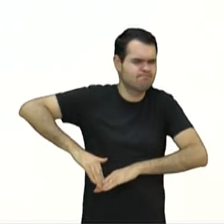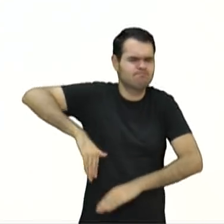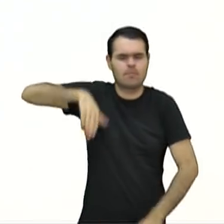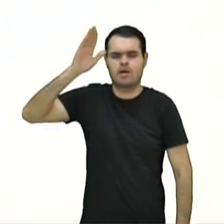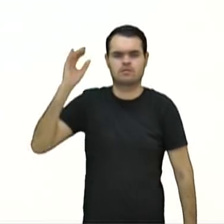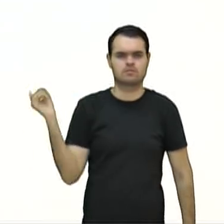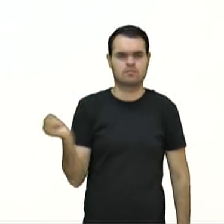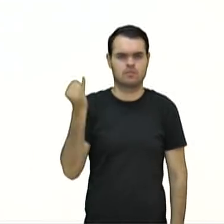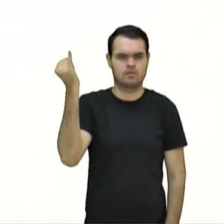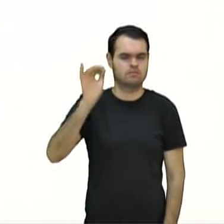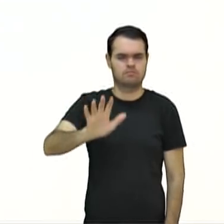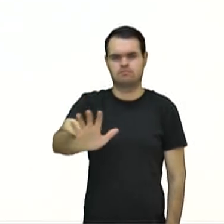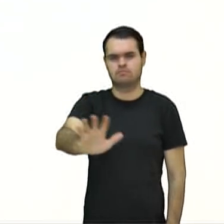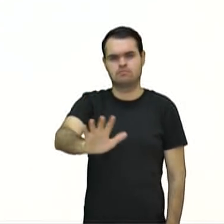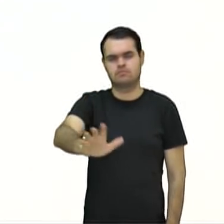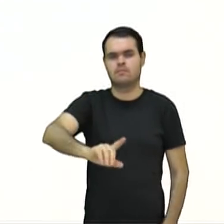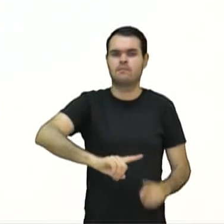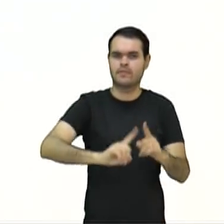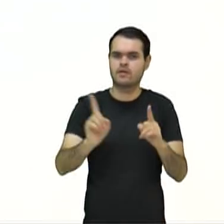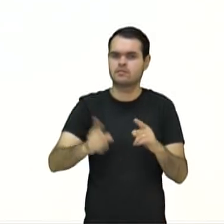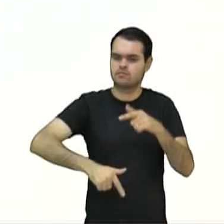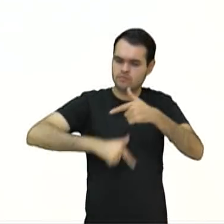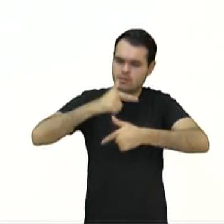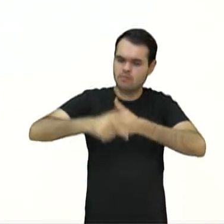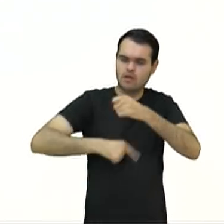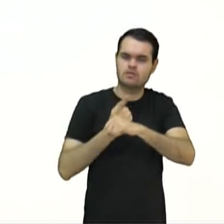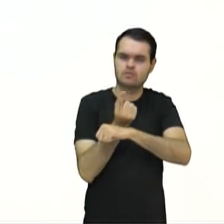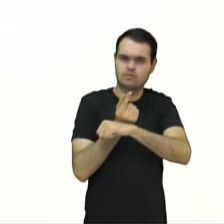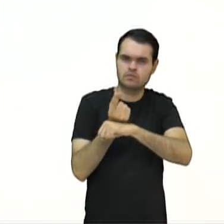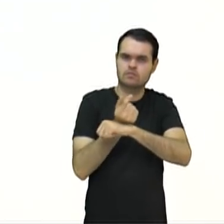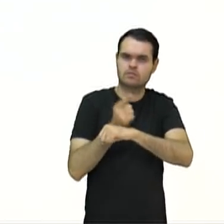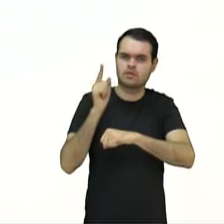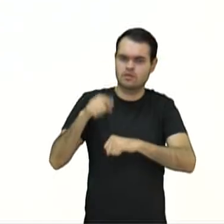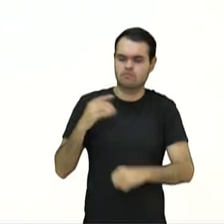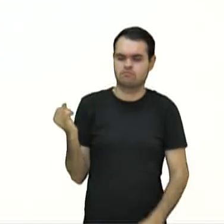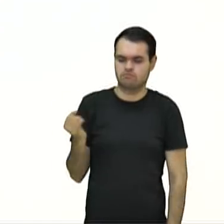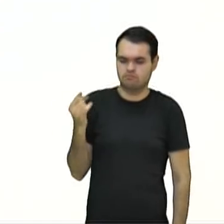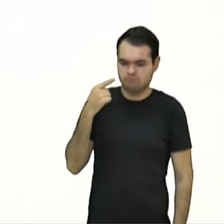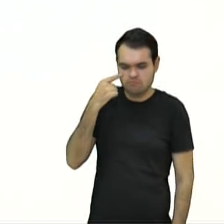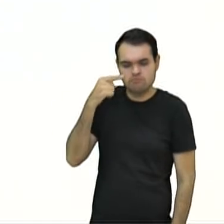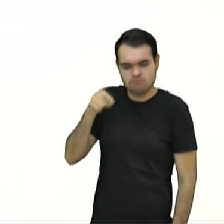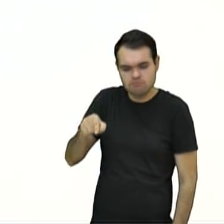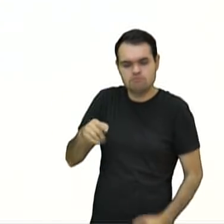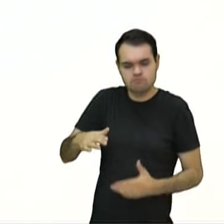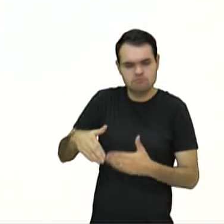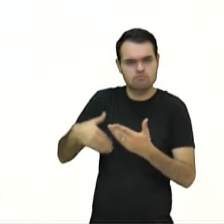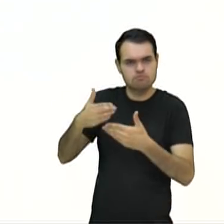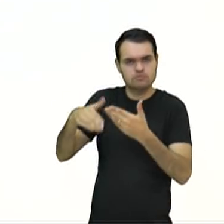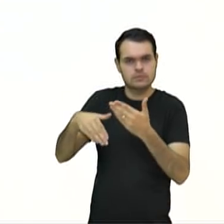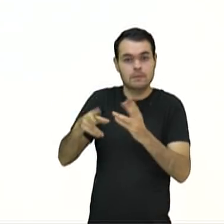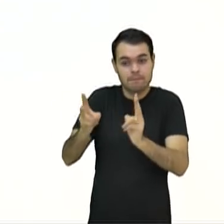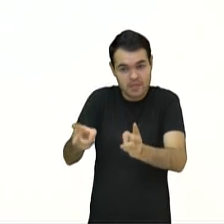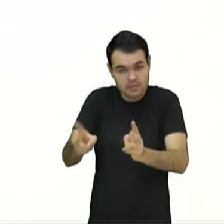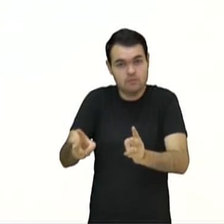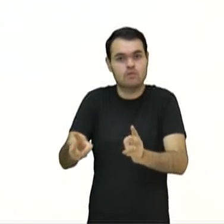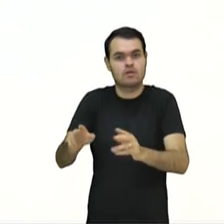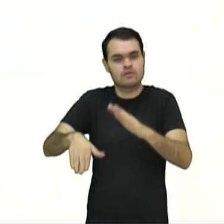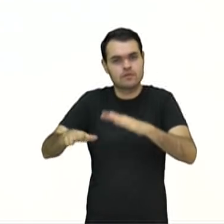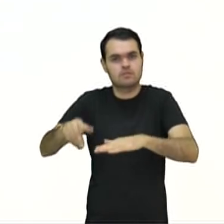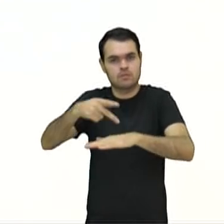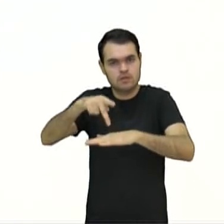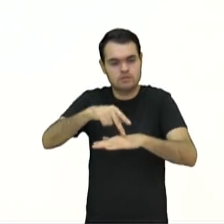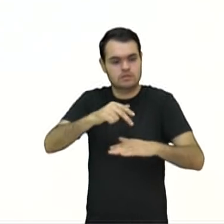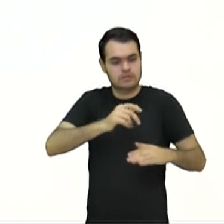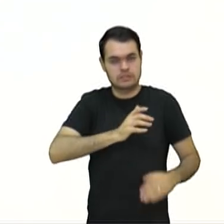importante, mas é a atividade econômica que também é muito desenvolvida, inclusive nos países mais